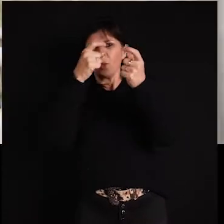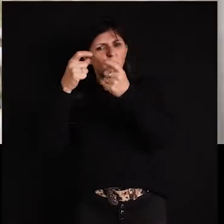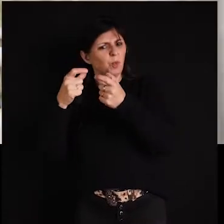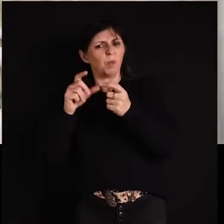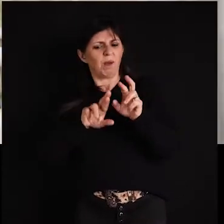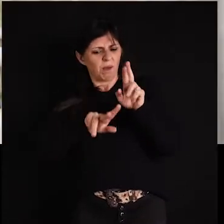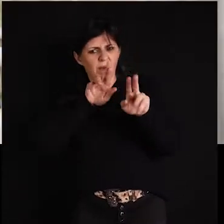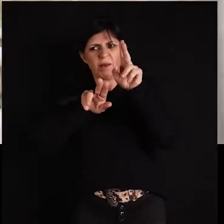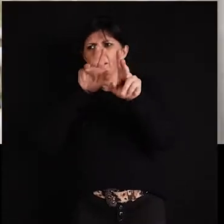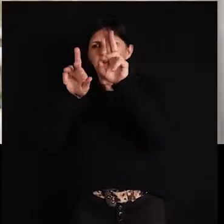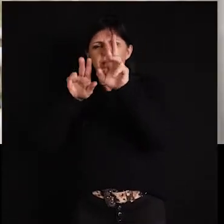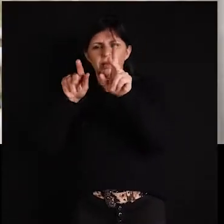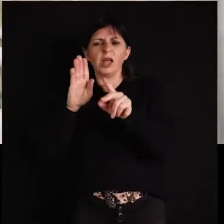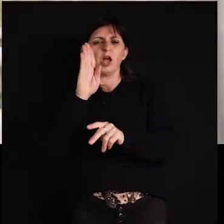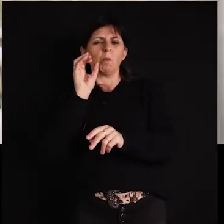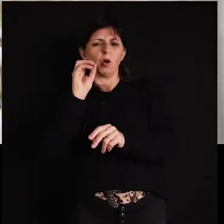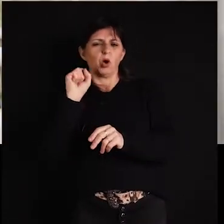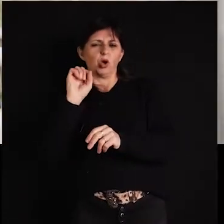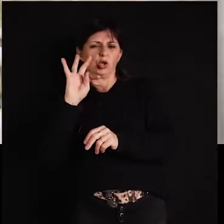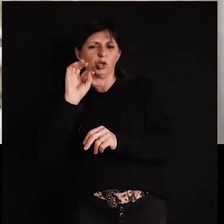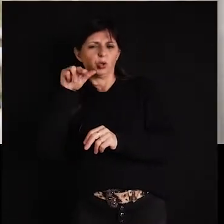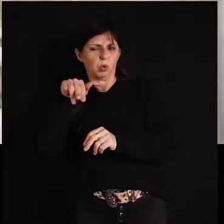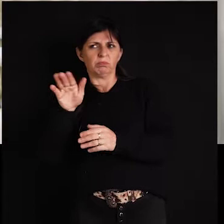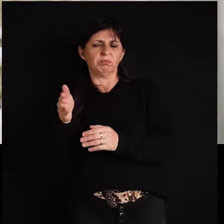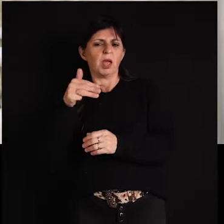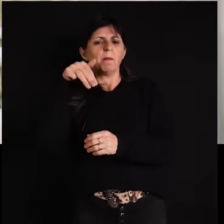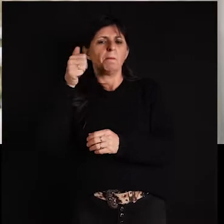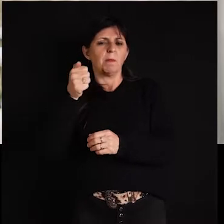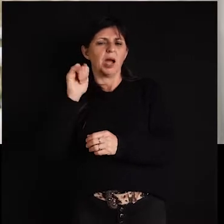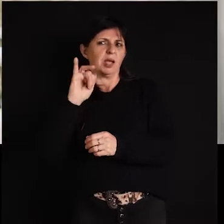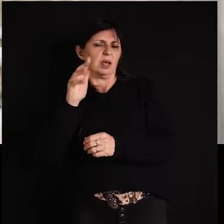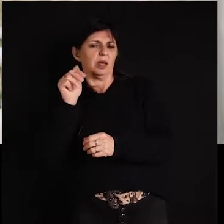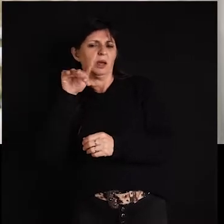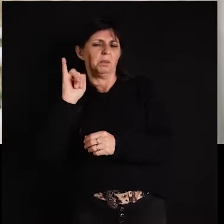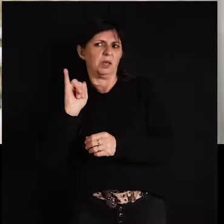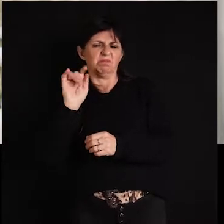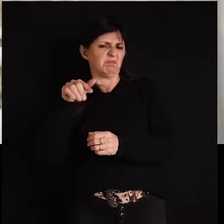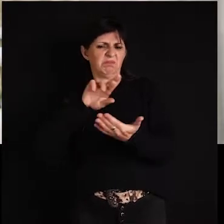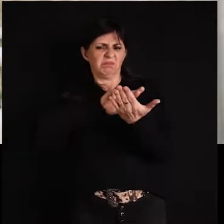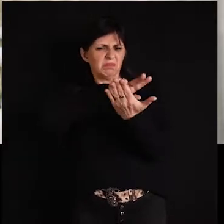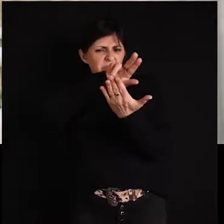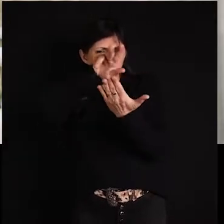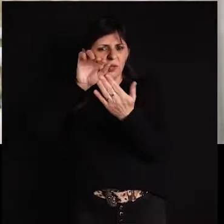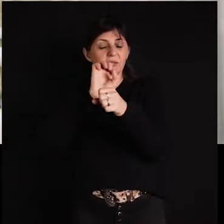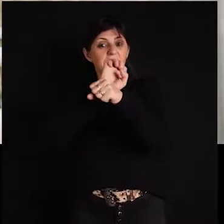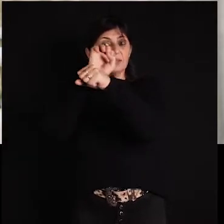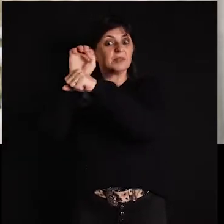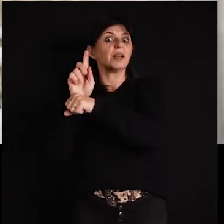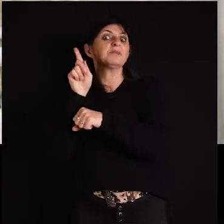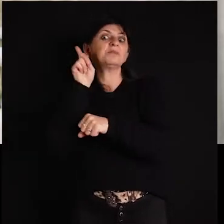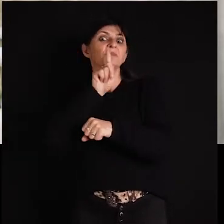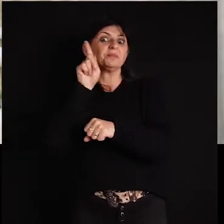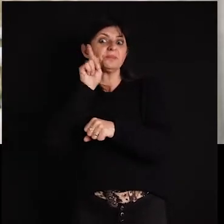Estivemos em Boston, Miami, Tampa e Orlando. E